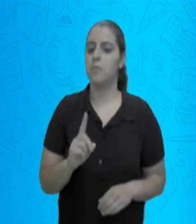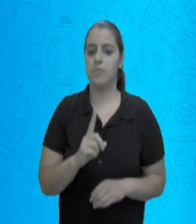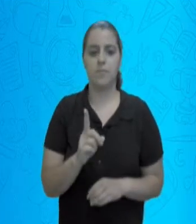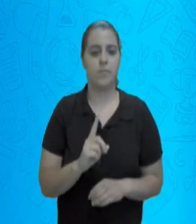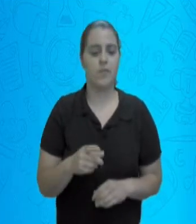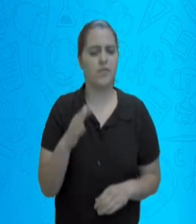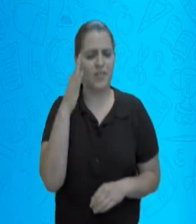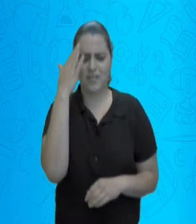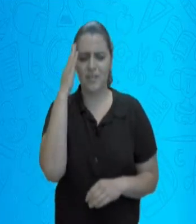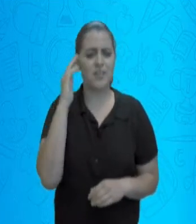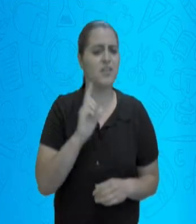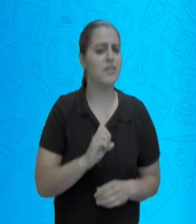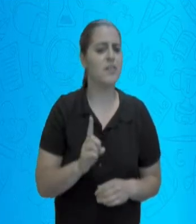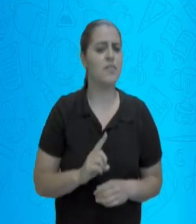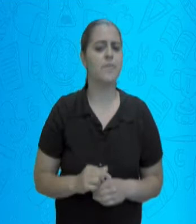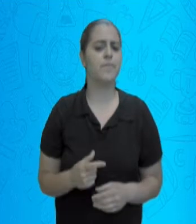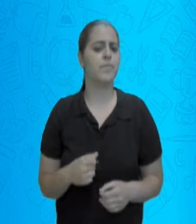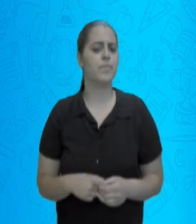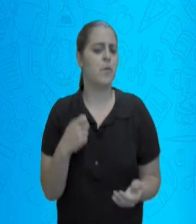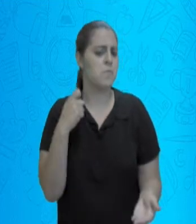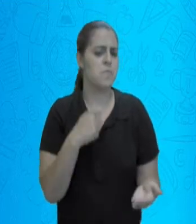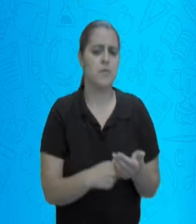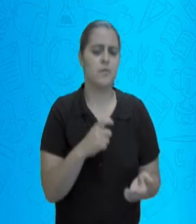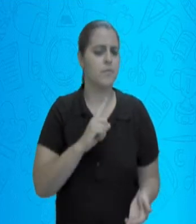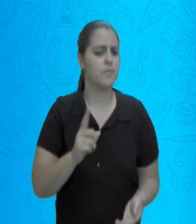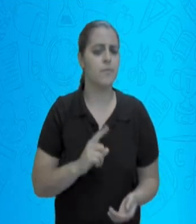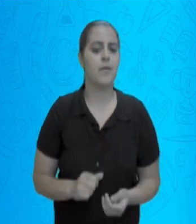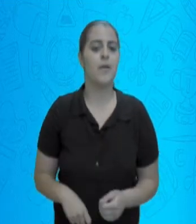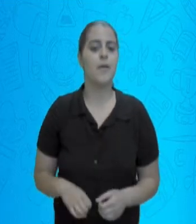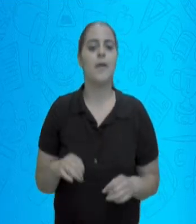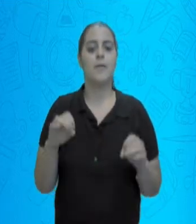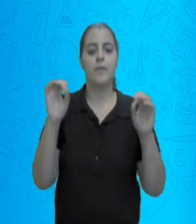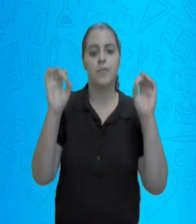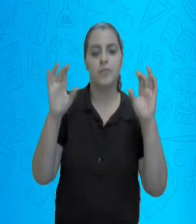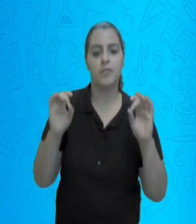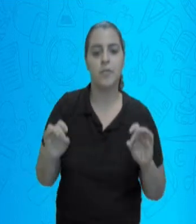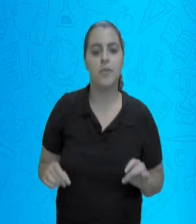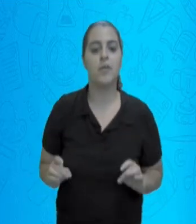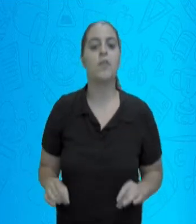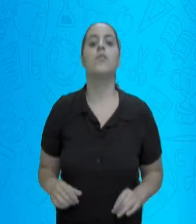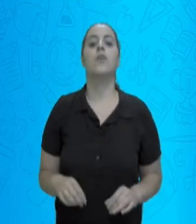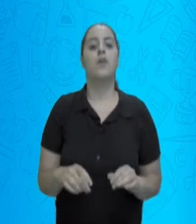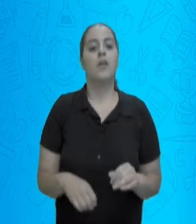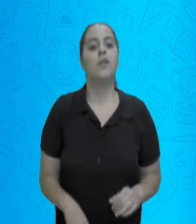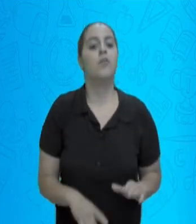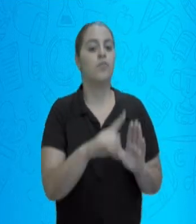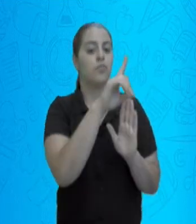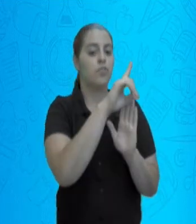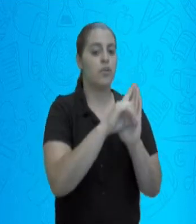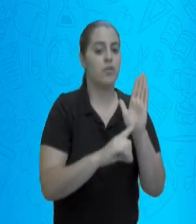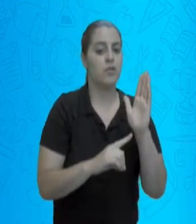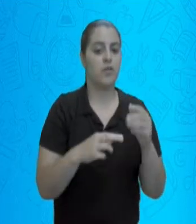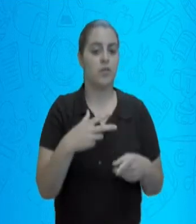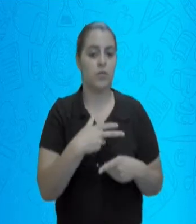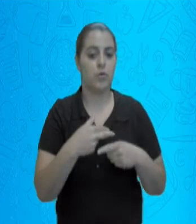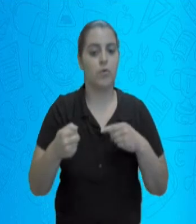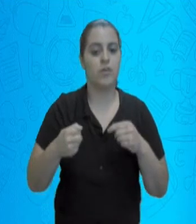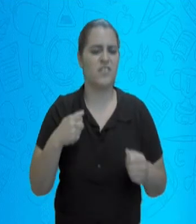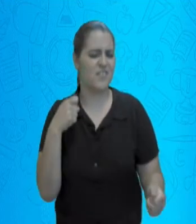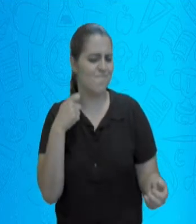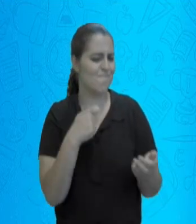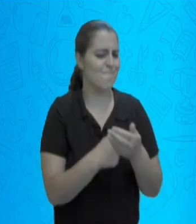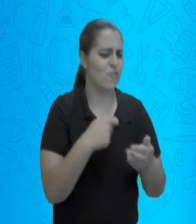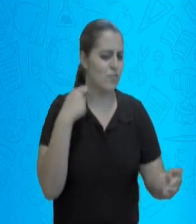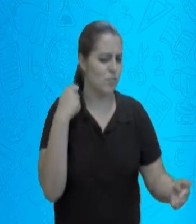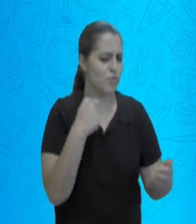tem que entender como votar como uma obrigação. É principalmente um direito conquistado com muita